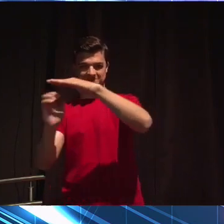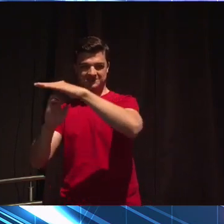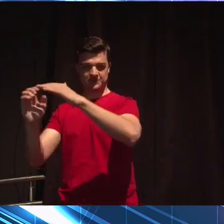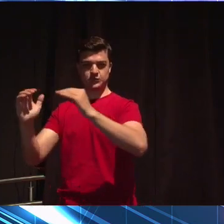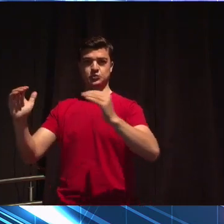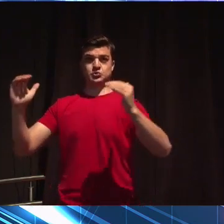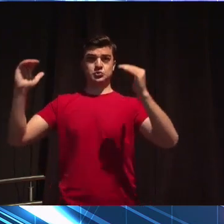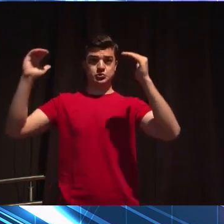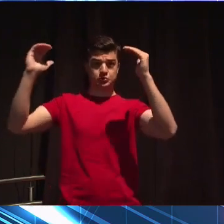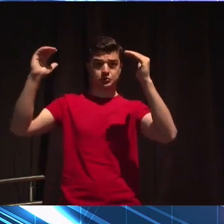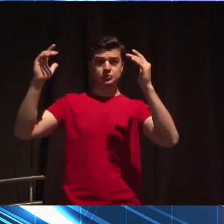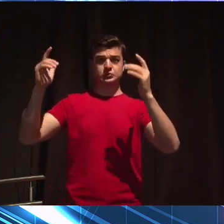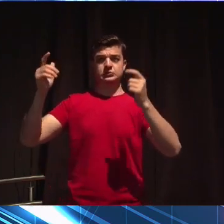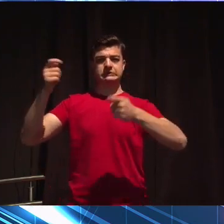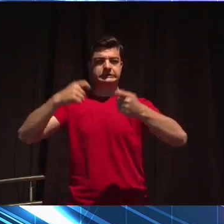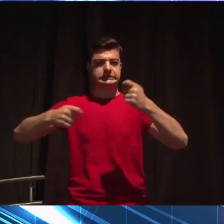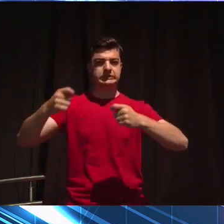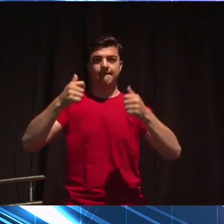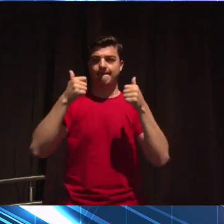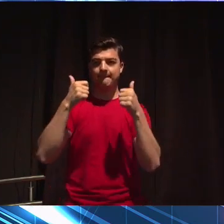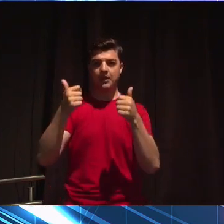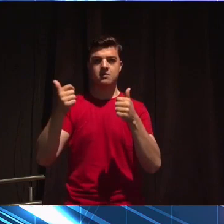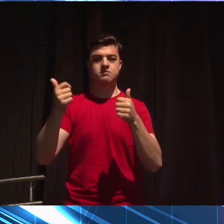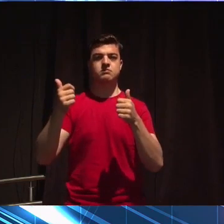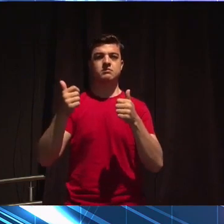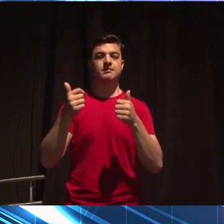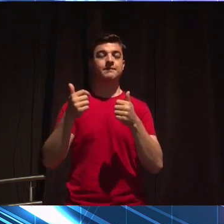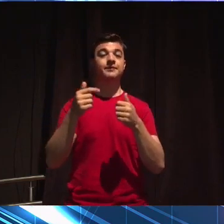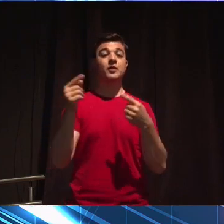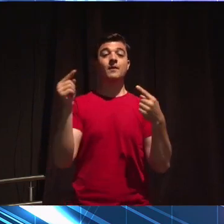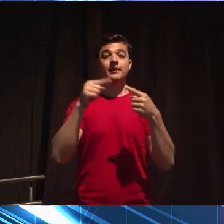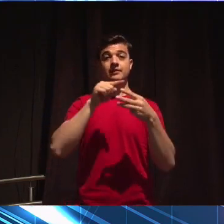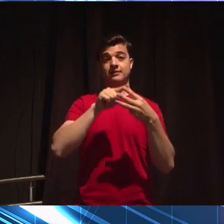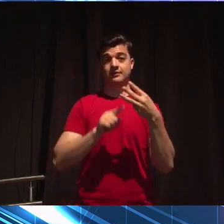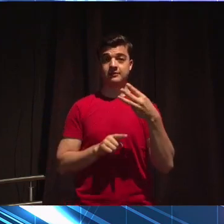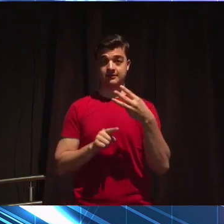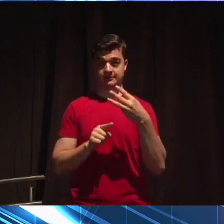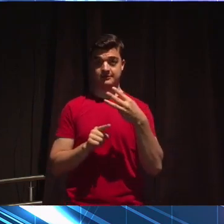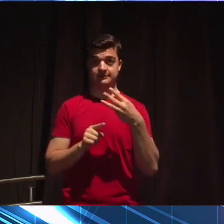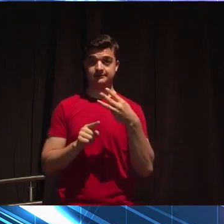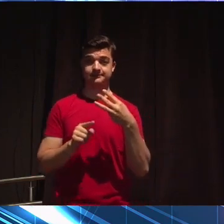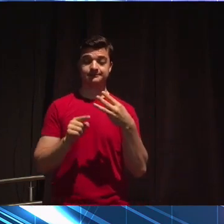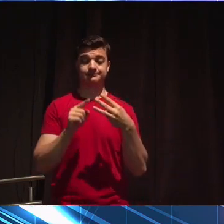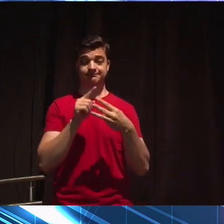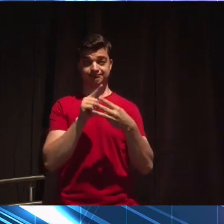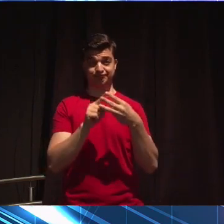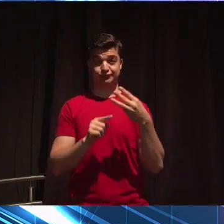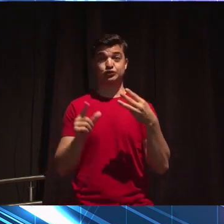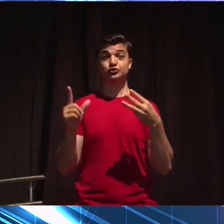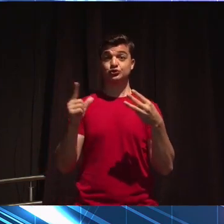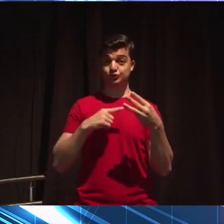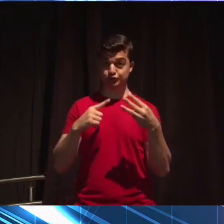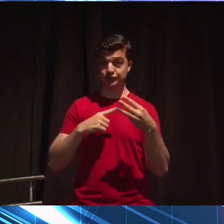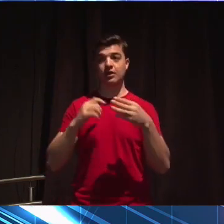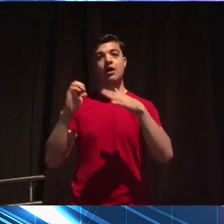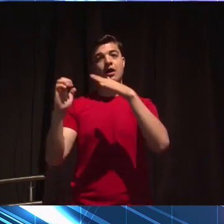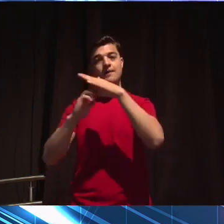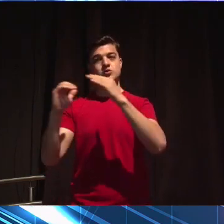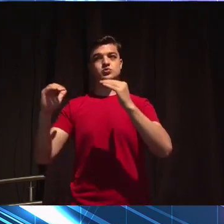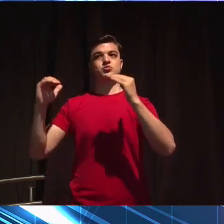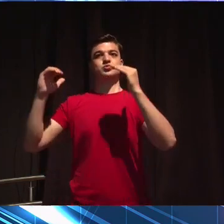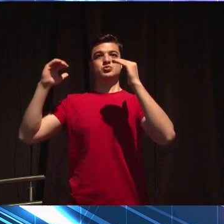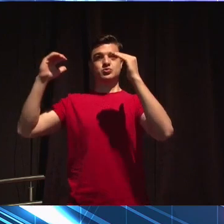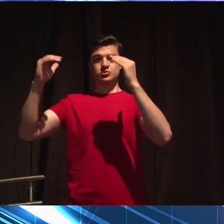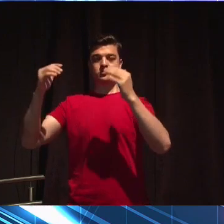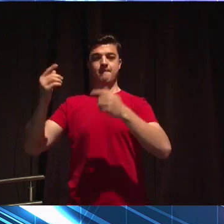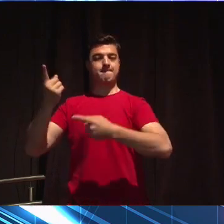elas se classificam e elas se caracterizam por 3 características, 3 vetores fundamentais, que foram também destacados na talk anterior, eu quero